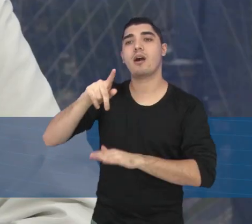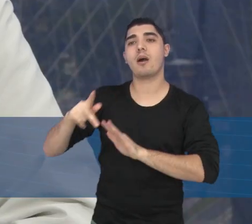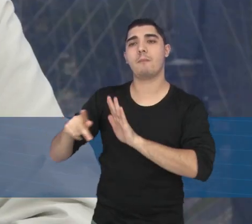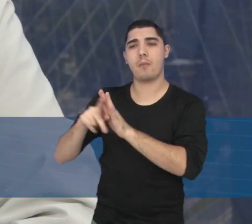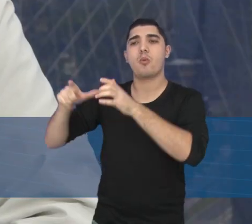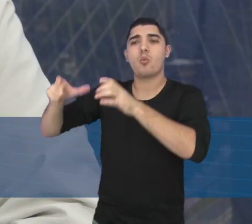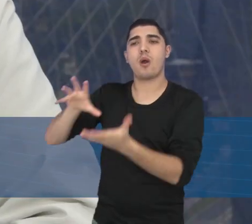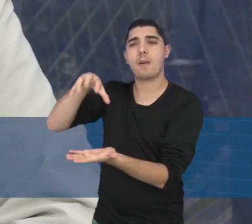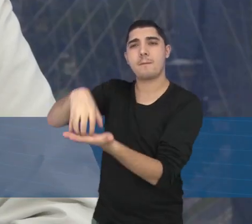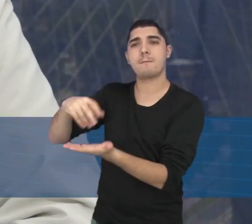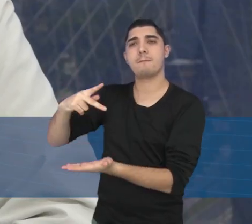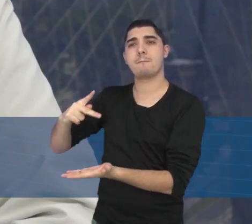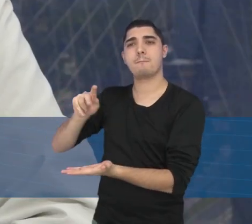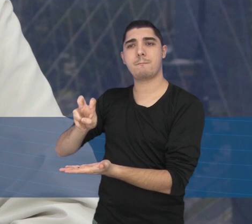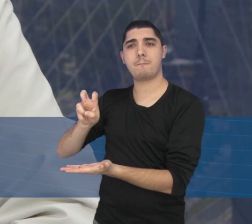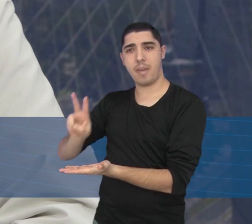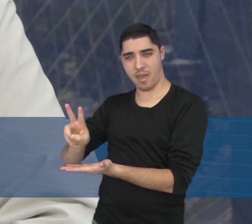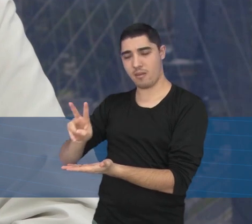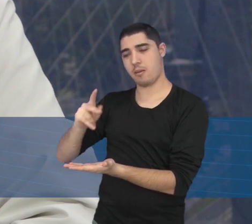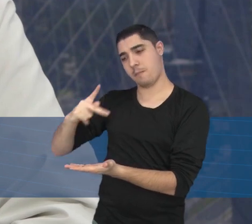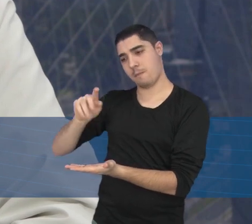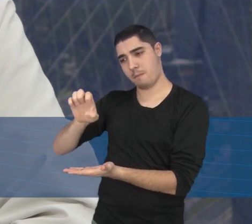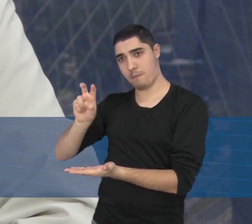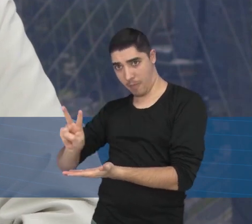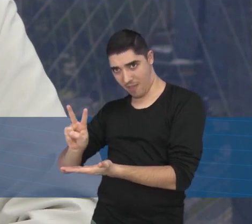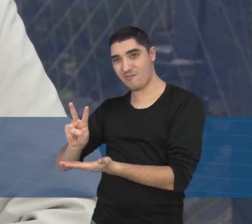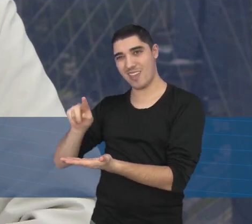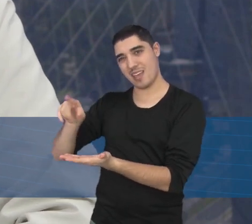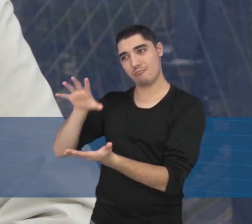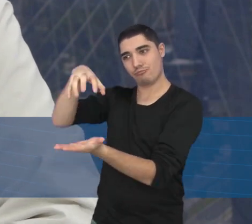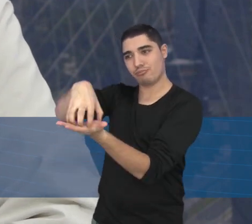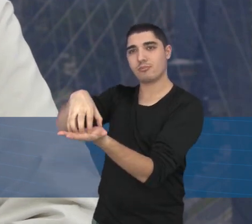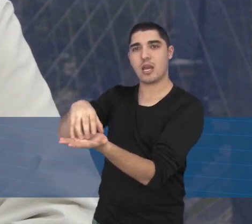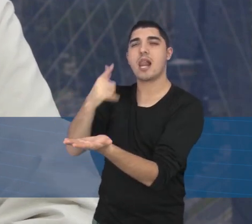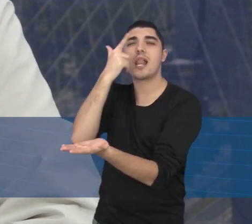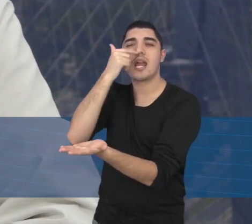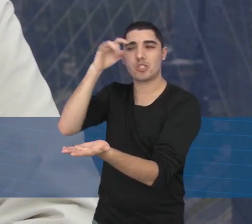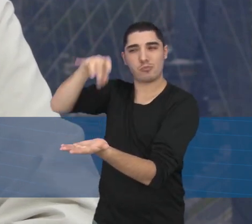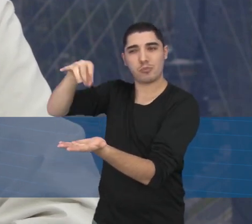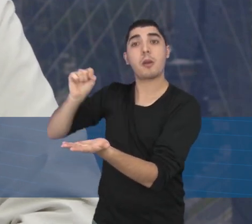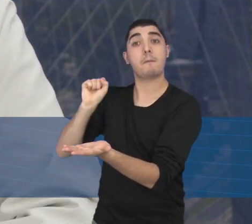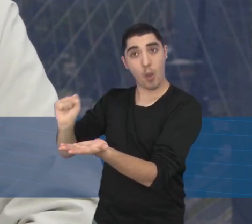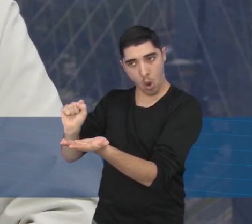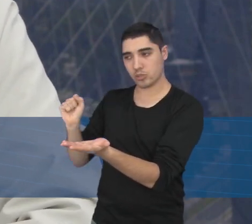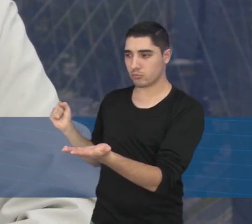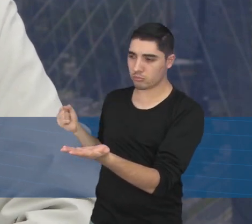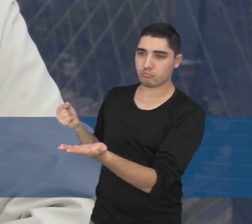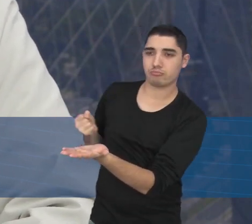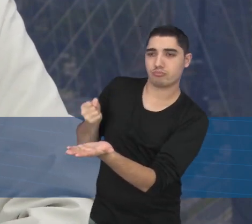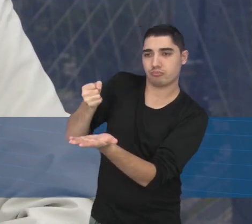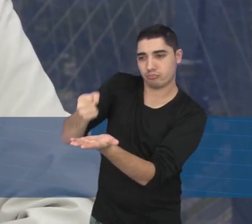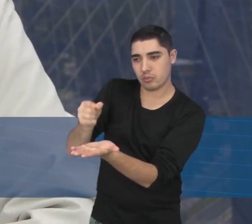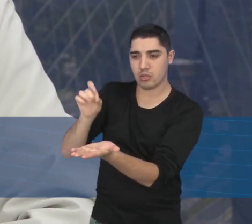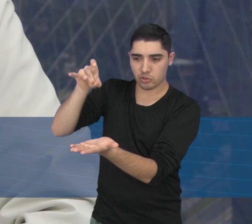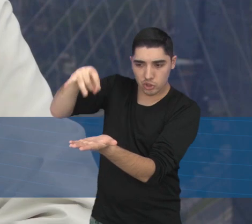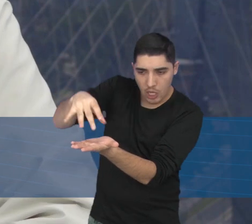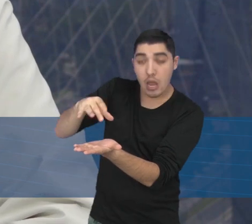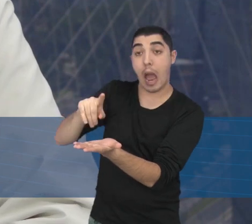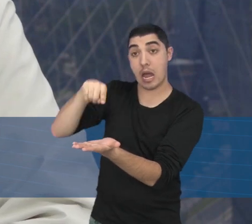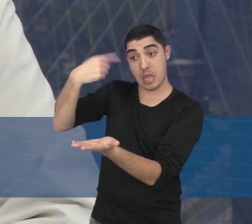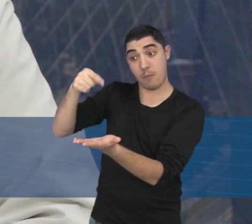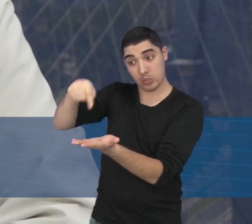dos Campos. Nós temos hoje 15 PEVs, né, para fazer a coleta, e depois ela é